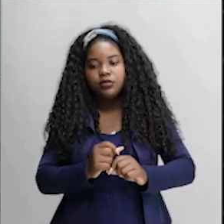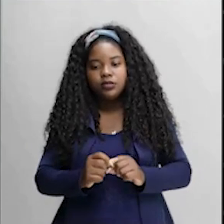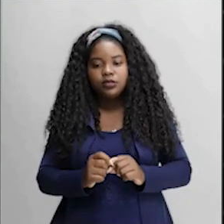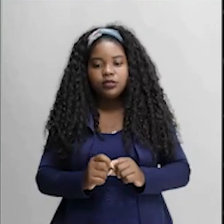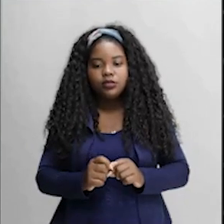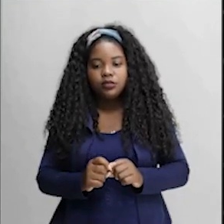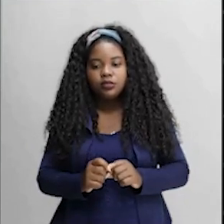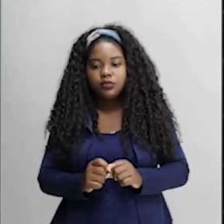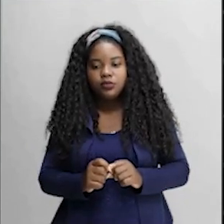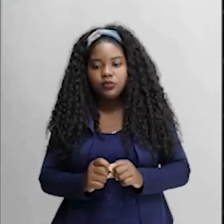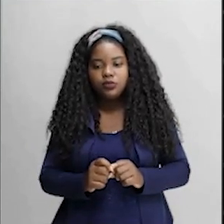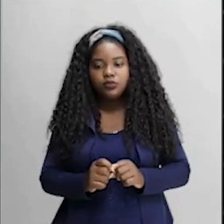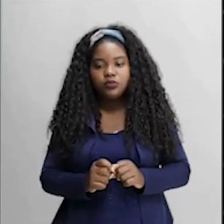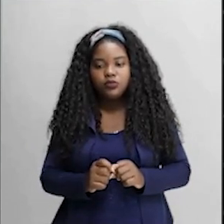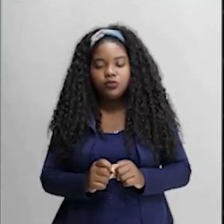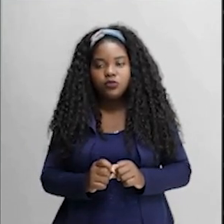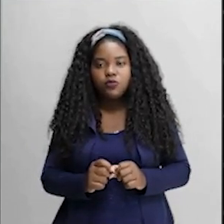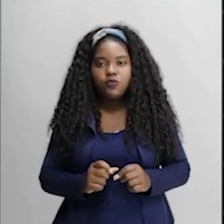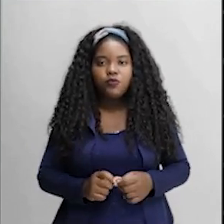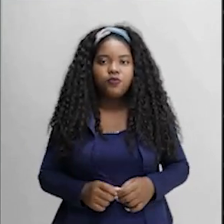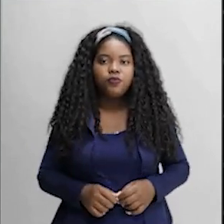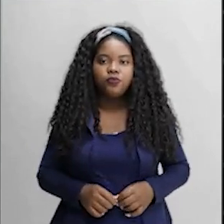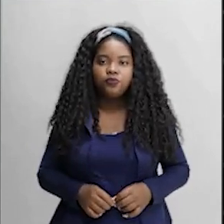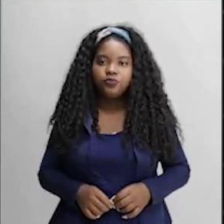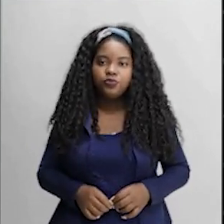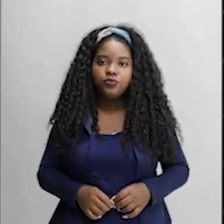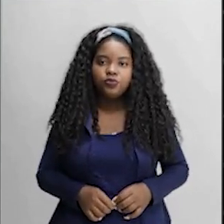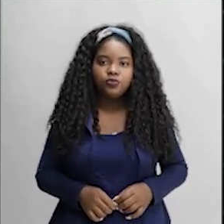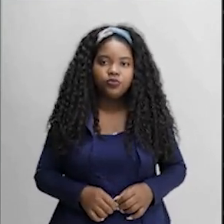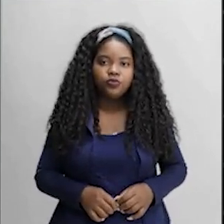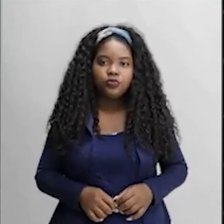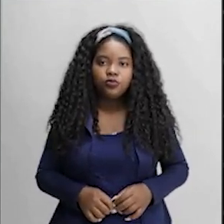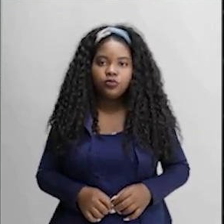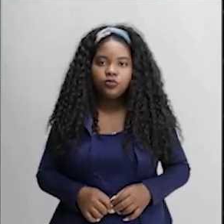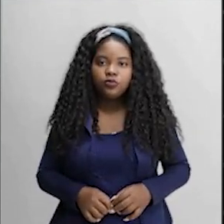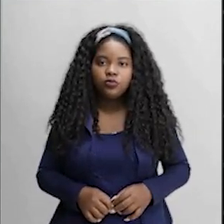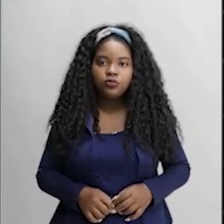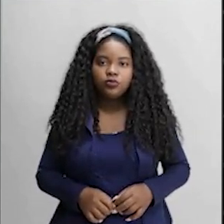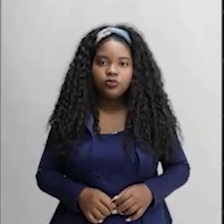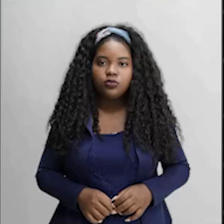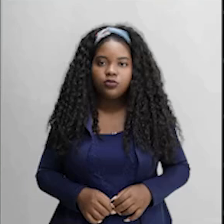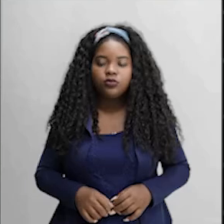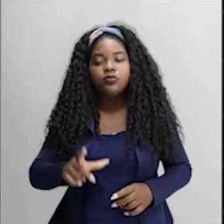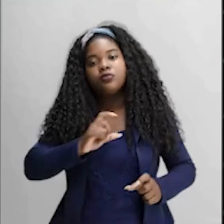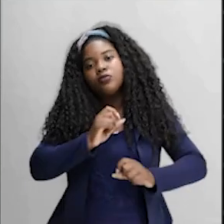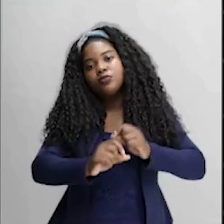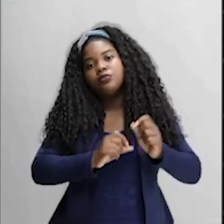poder, ó, temos pouco poder